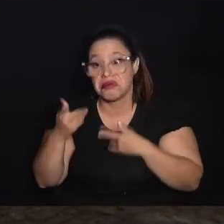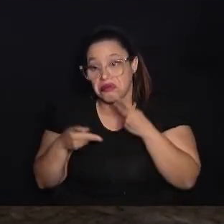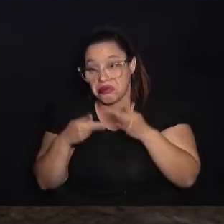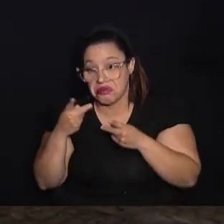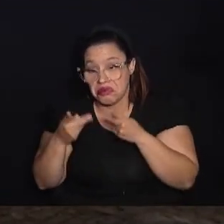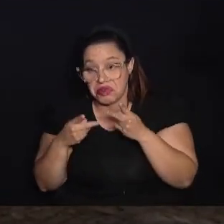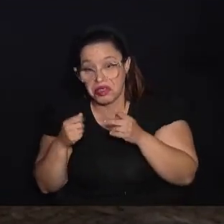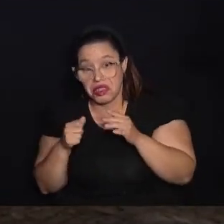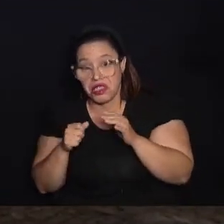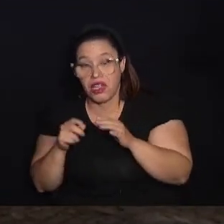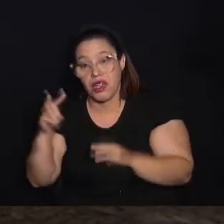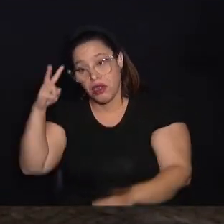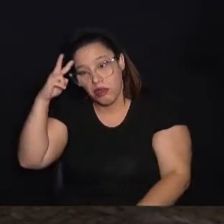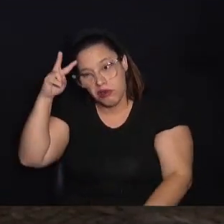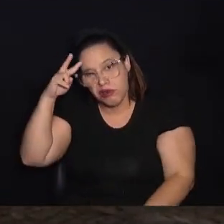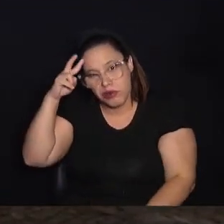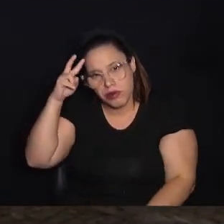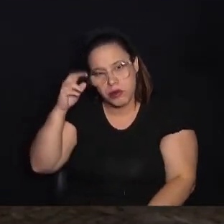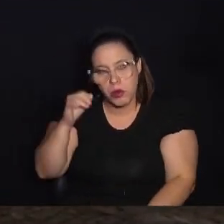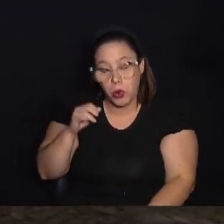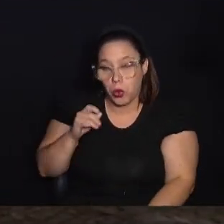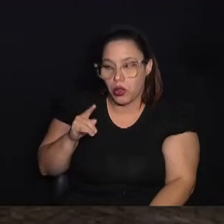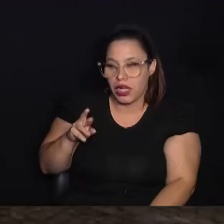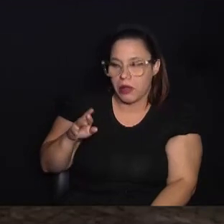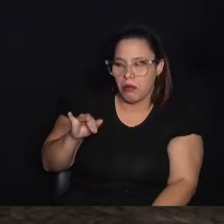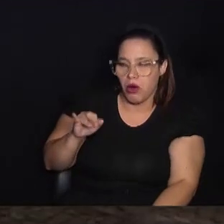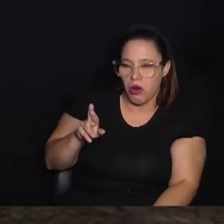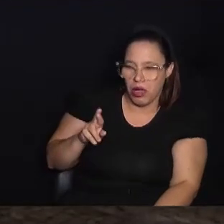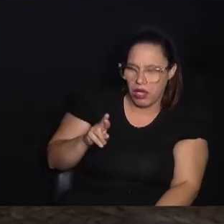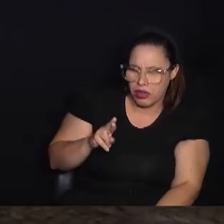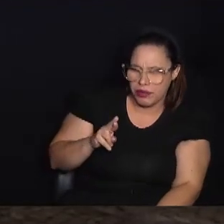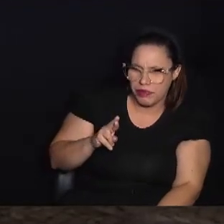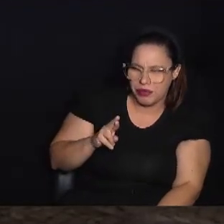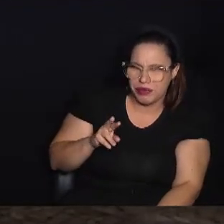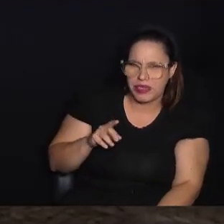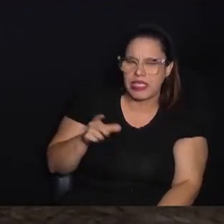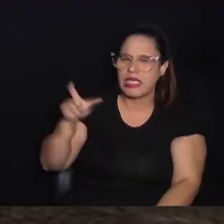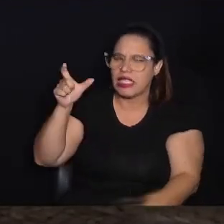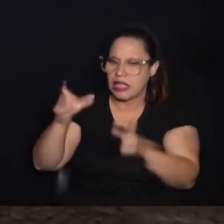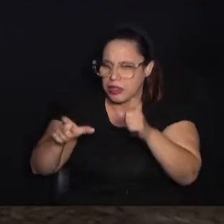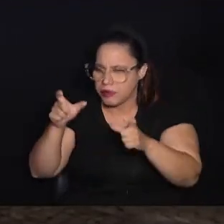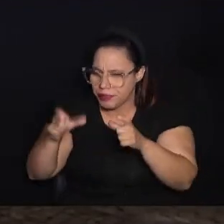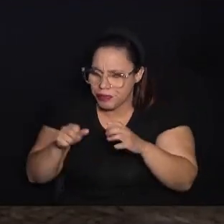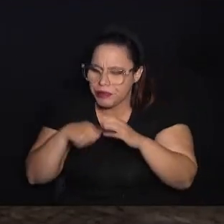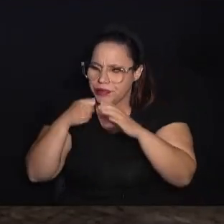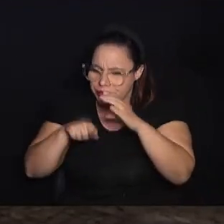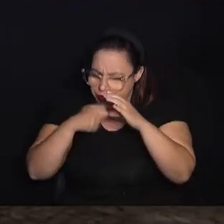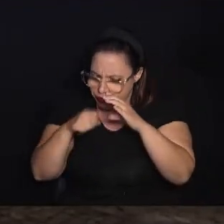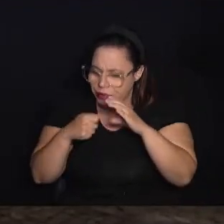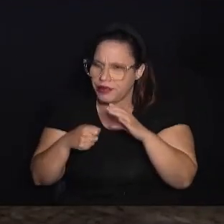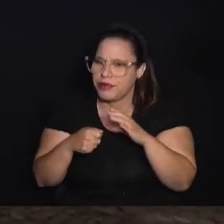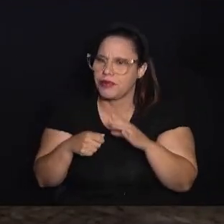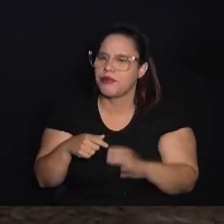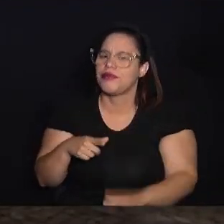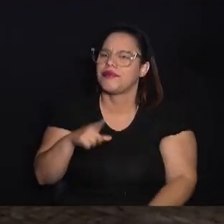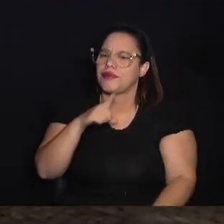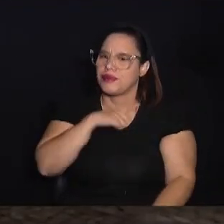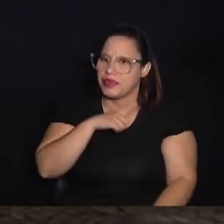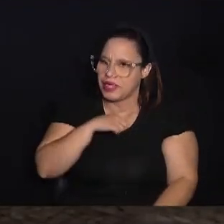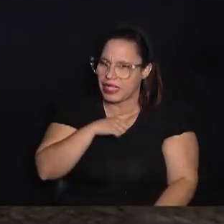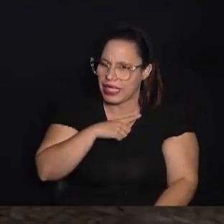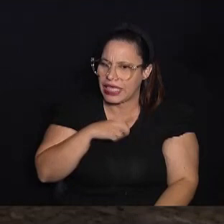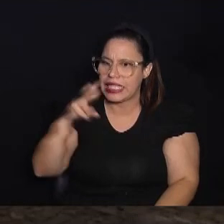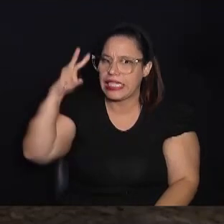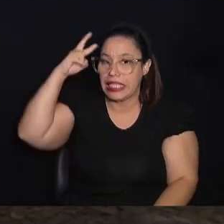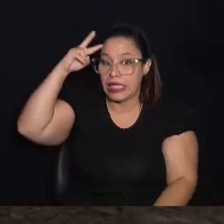assim da história um spoiler porque eu sei que esse pessoal que tá aí no estúdio tem histórias